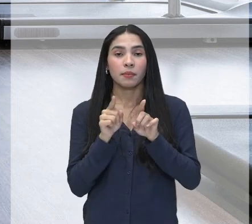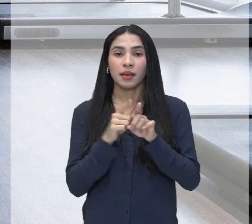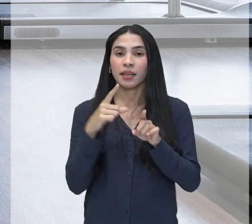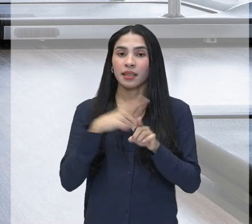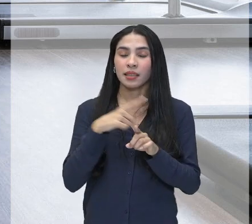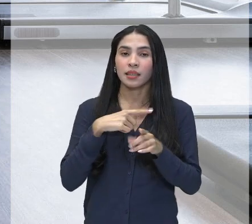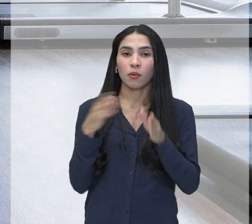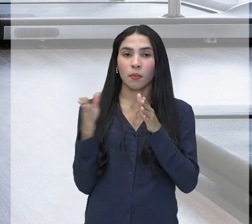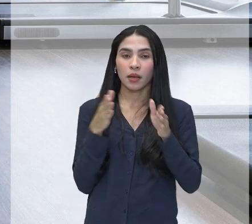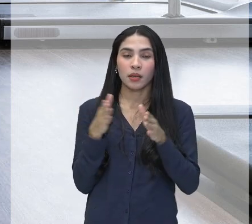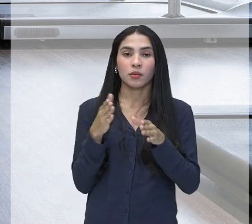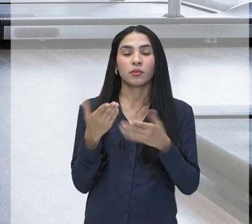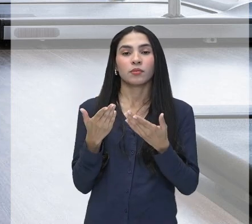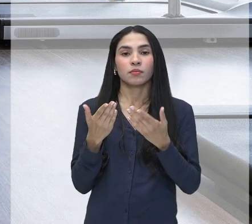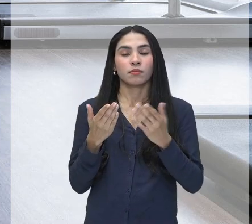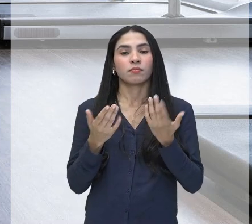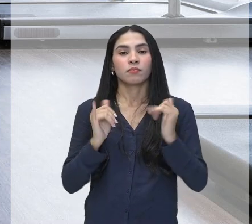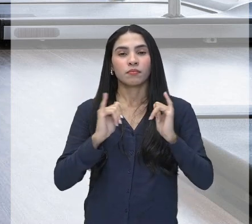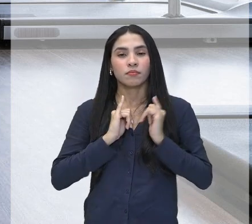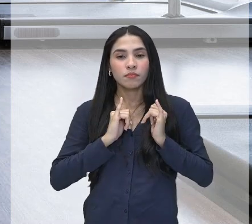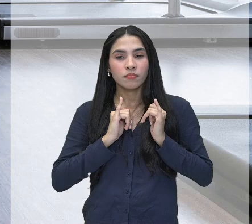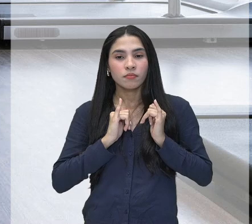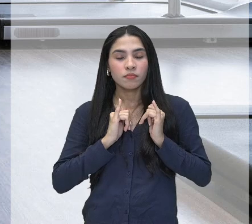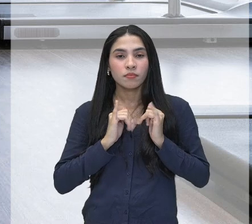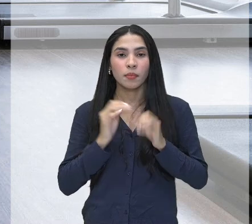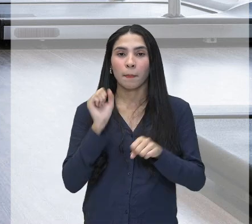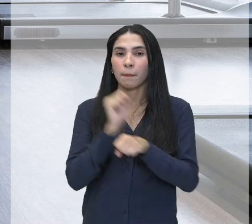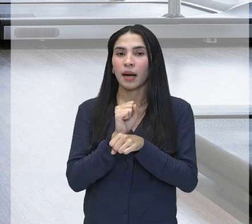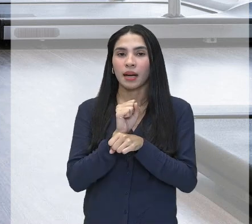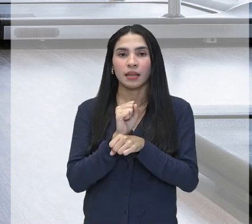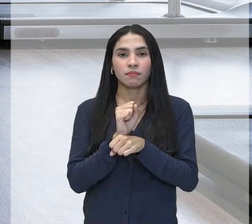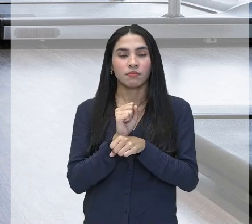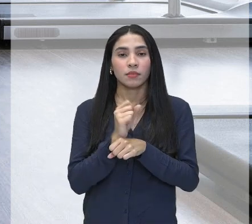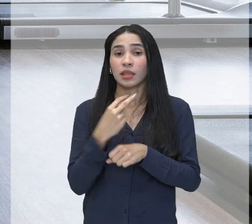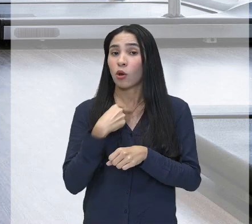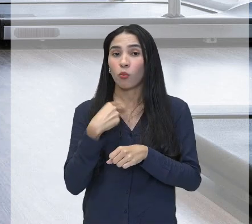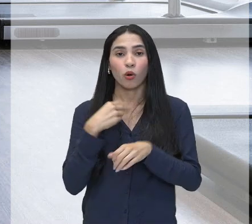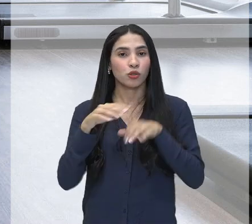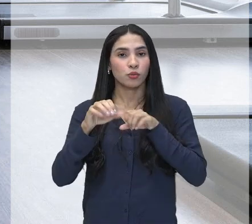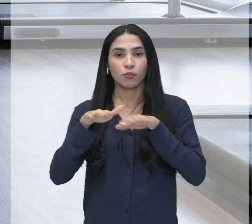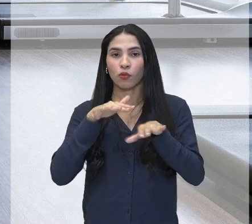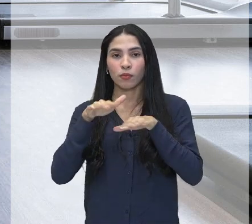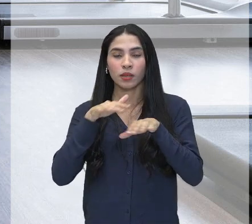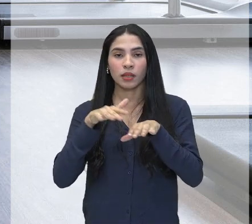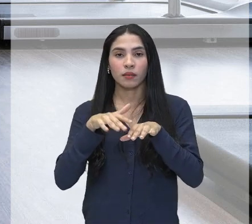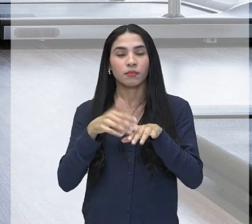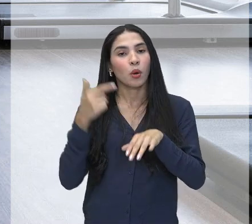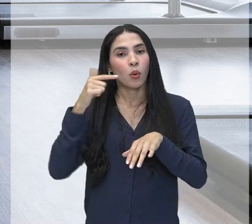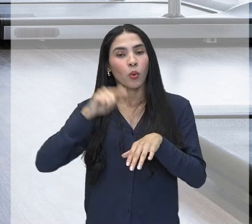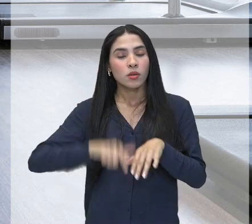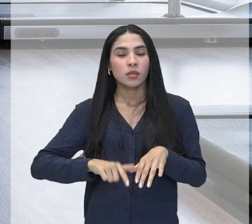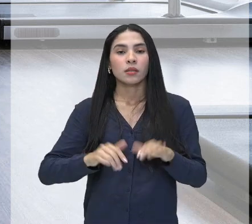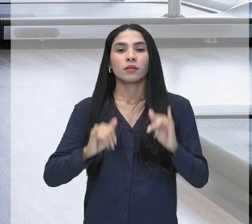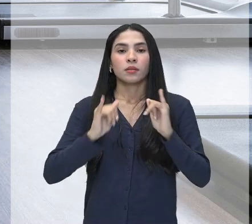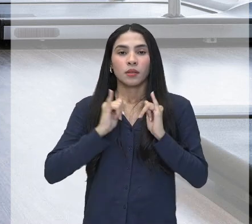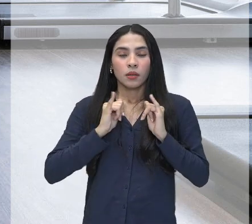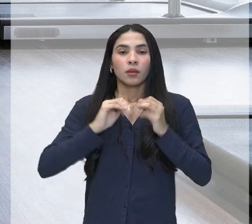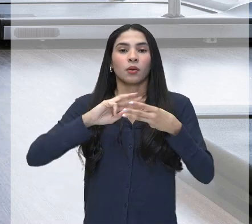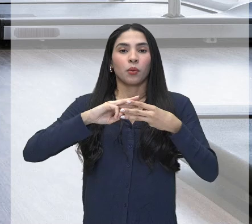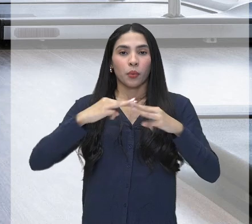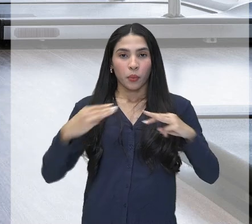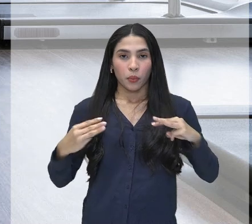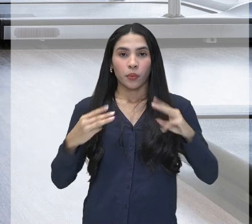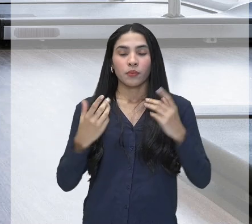de descanso, que é o momento em que o aluno vai deixar de fazer qualquer tipo de movimento para recuperação muscular,